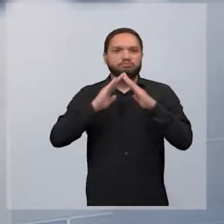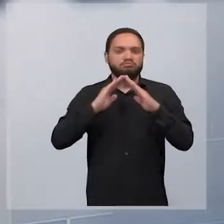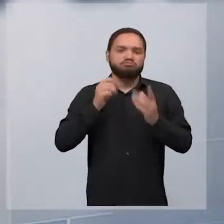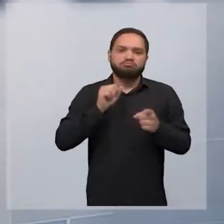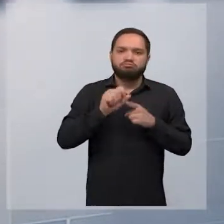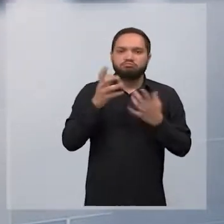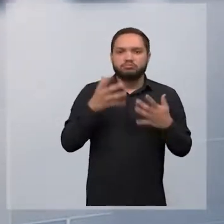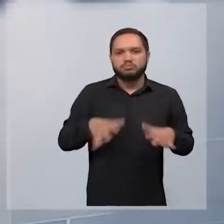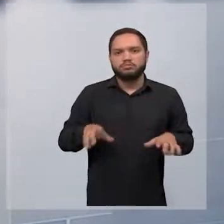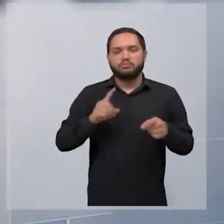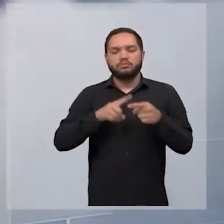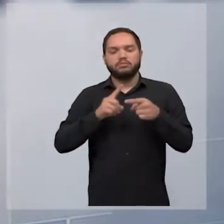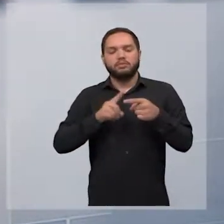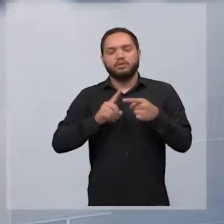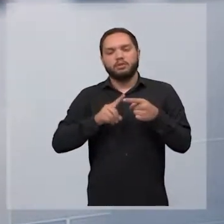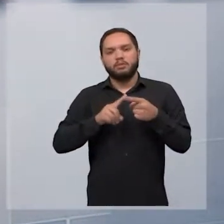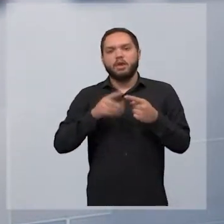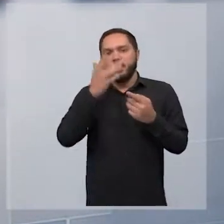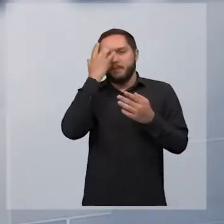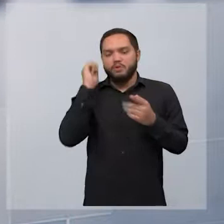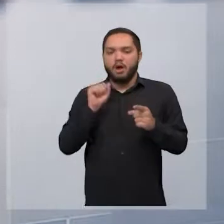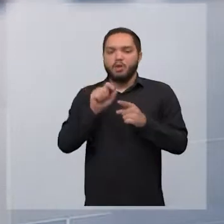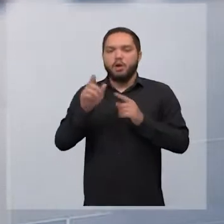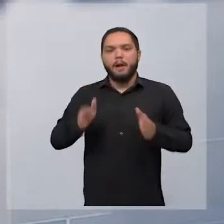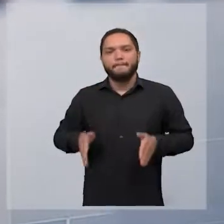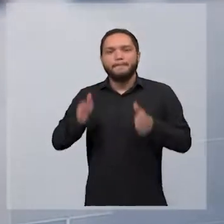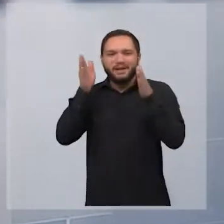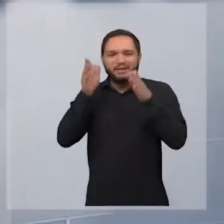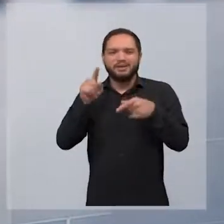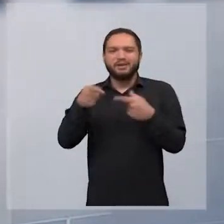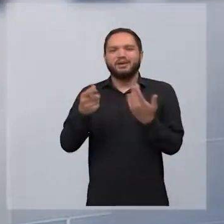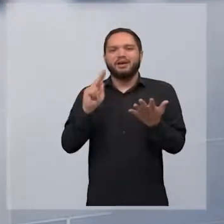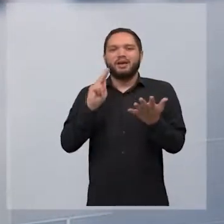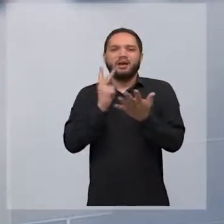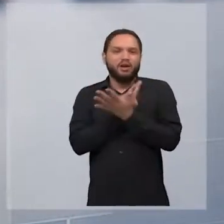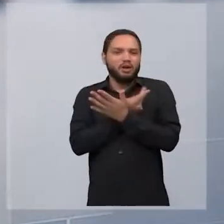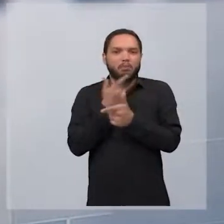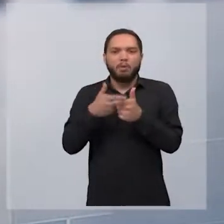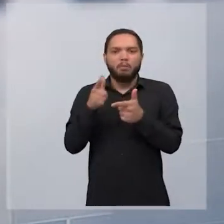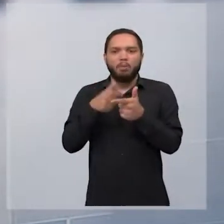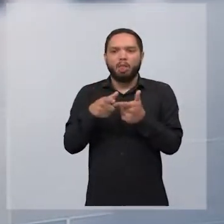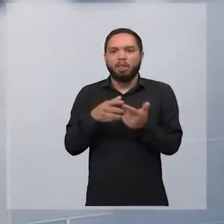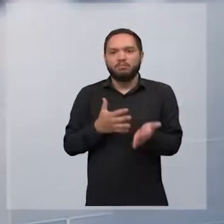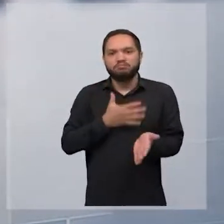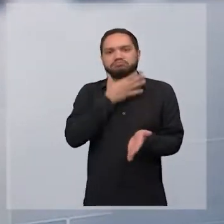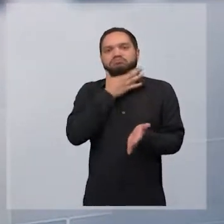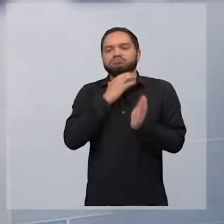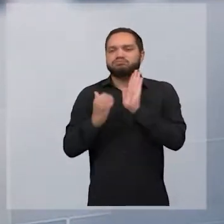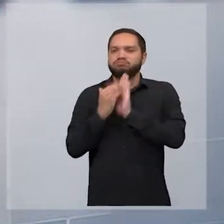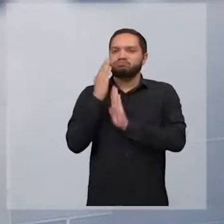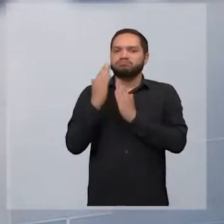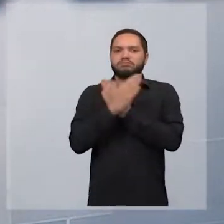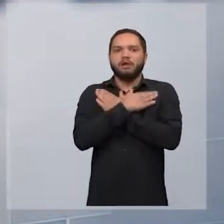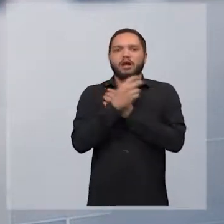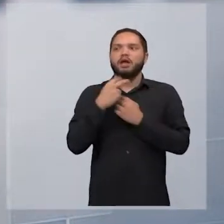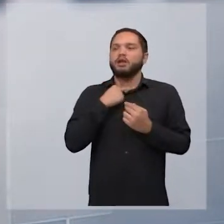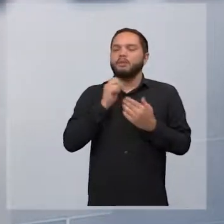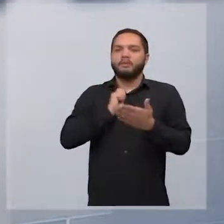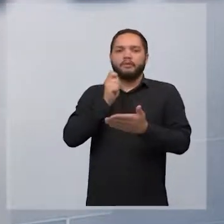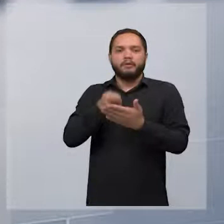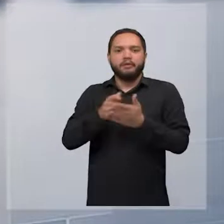infortúnio, alguém aluga um apartamento e, de fato, se acomete de um problema financeiro, e se não pode honrar, a lei do